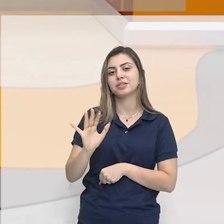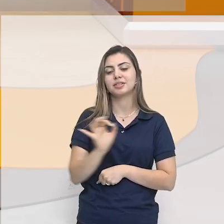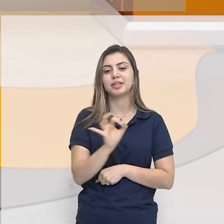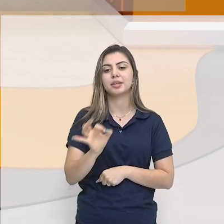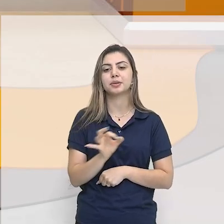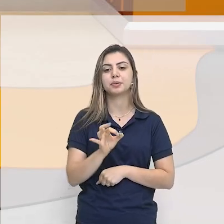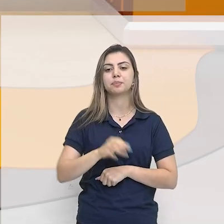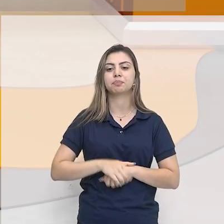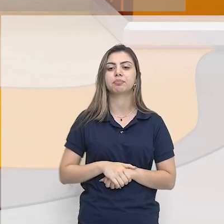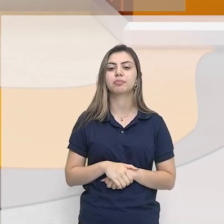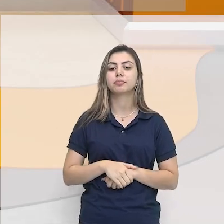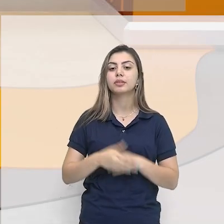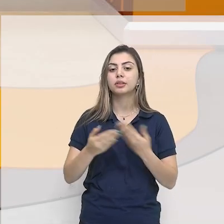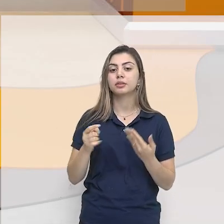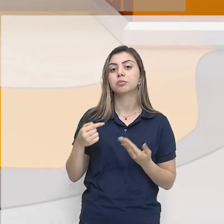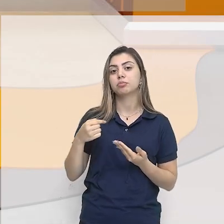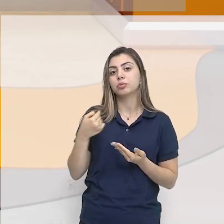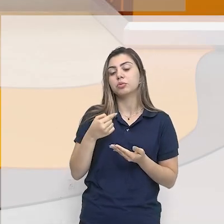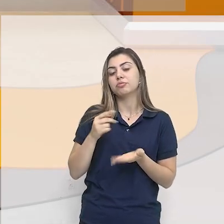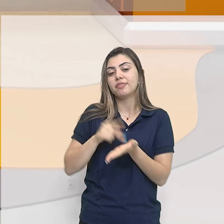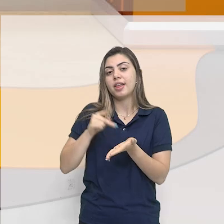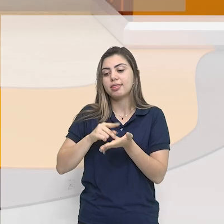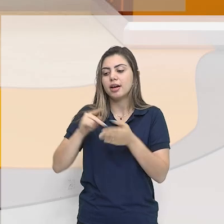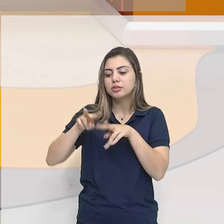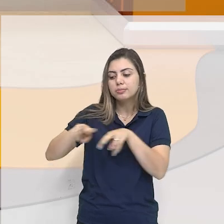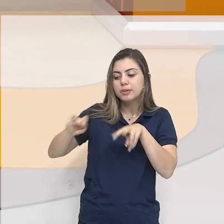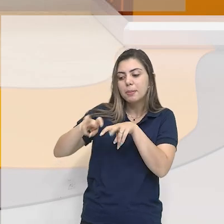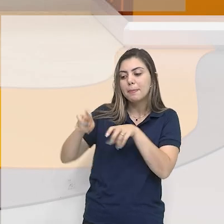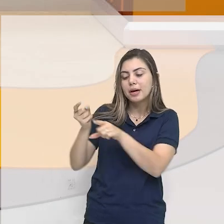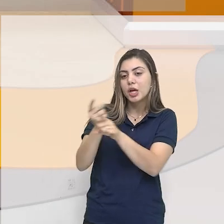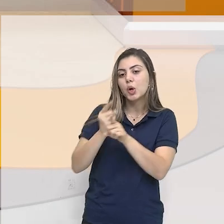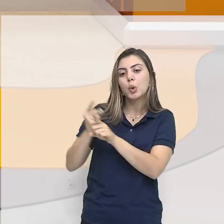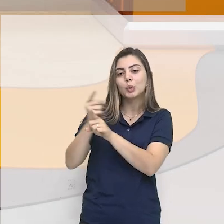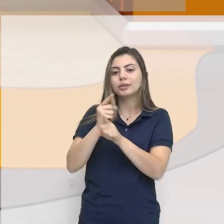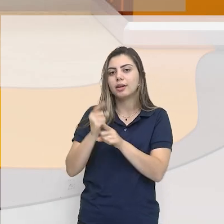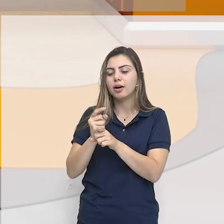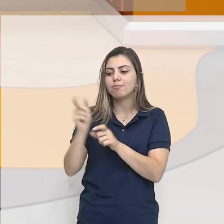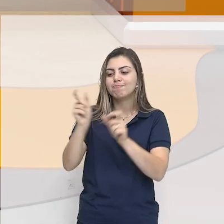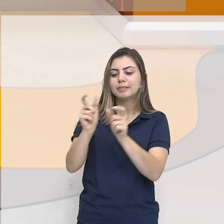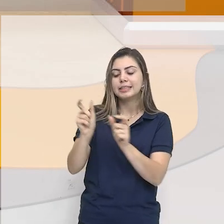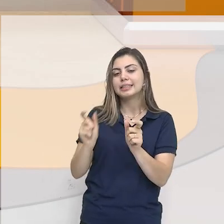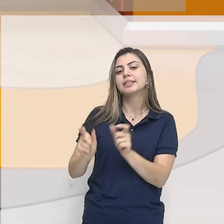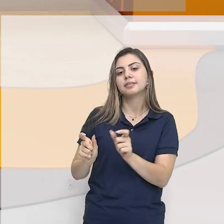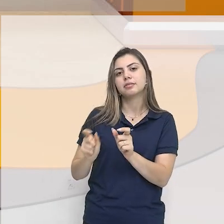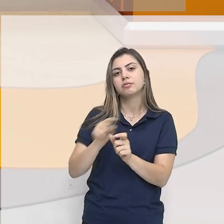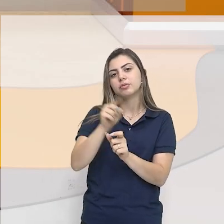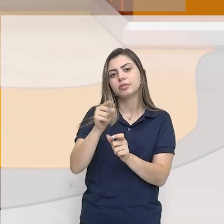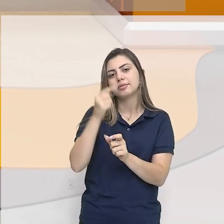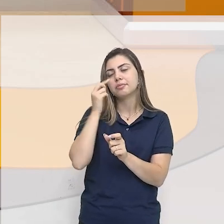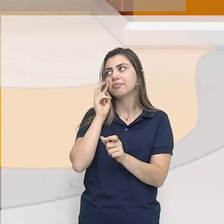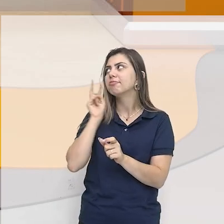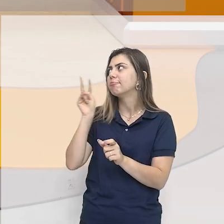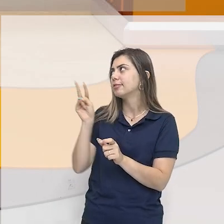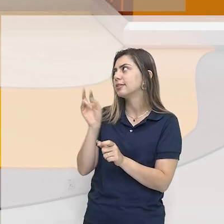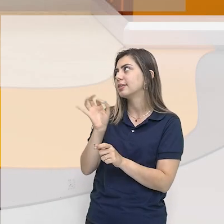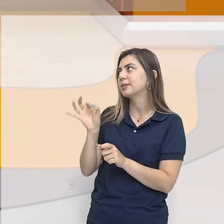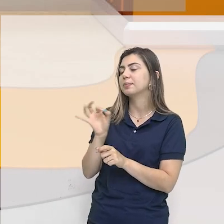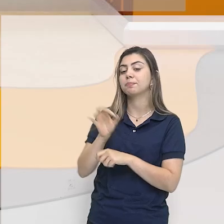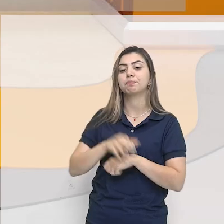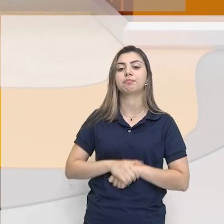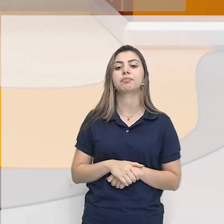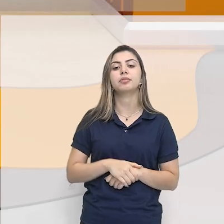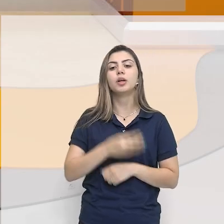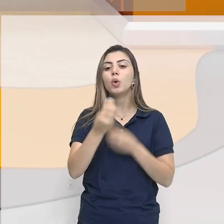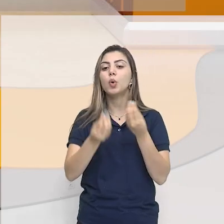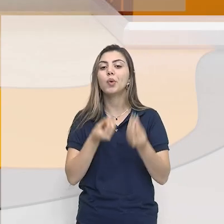Realmente, os fósseis que foram encontrados, né? Os pedacinhos, para a melhor compreensão de vocês, né? Que foram encontrados.